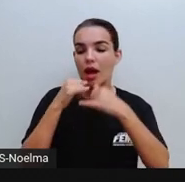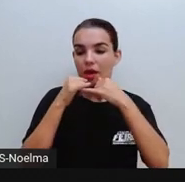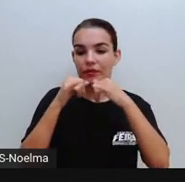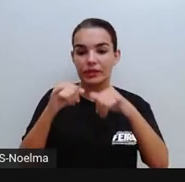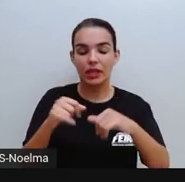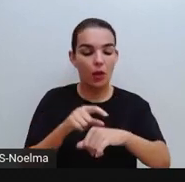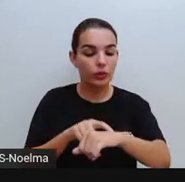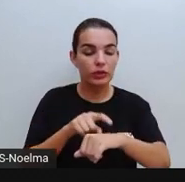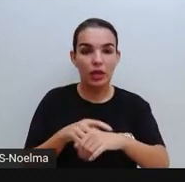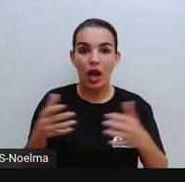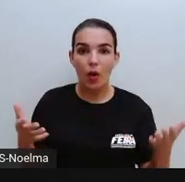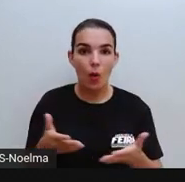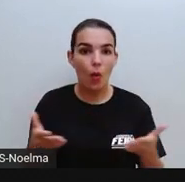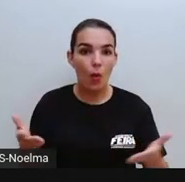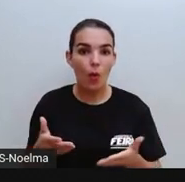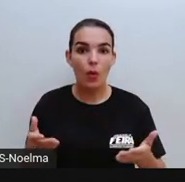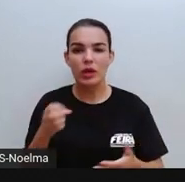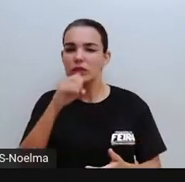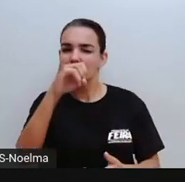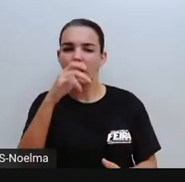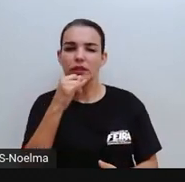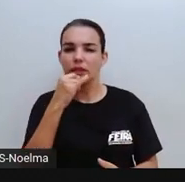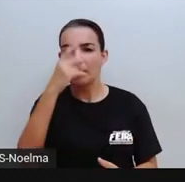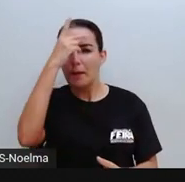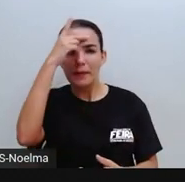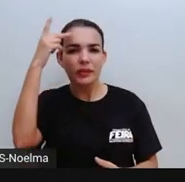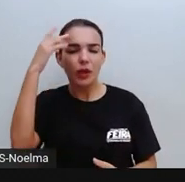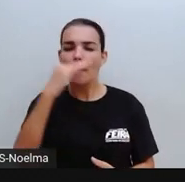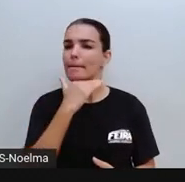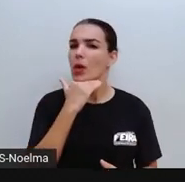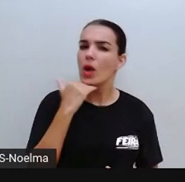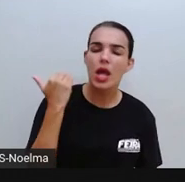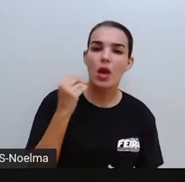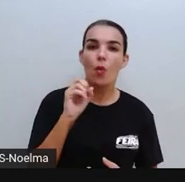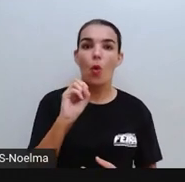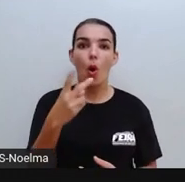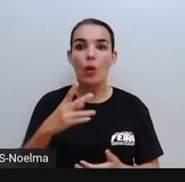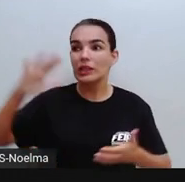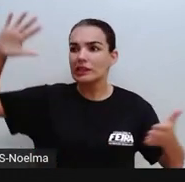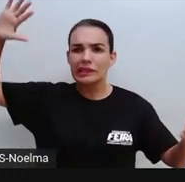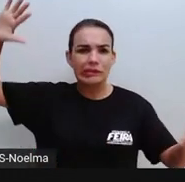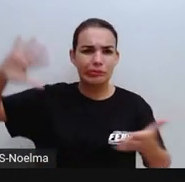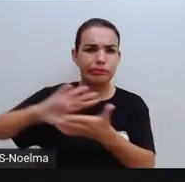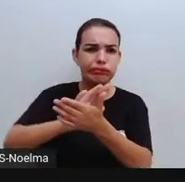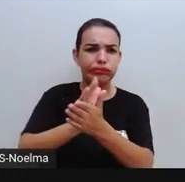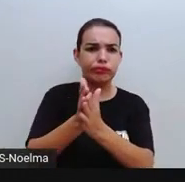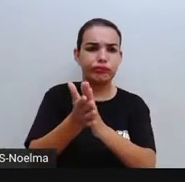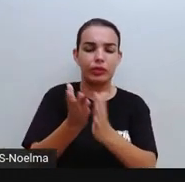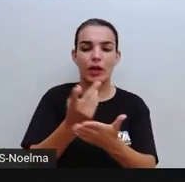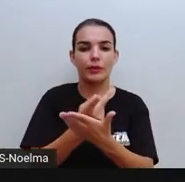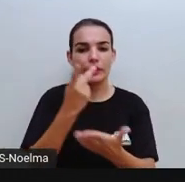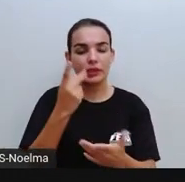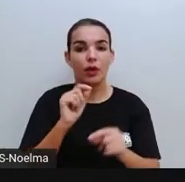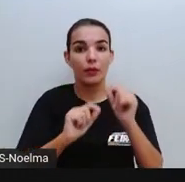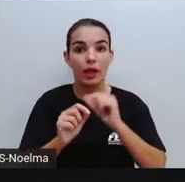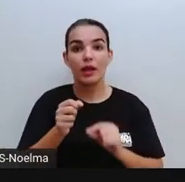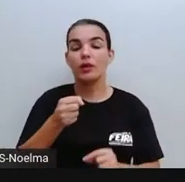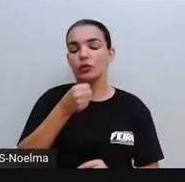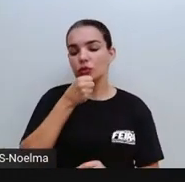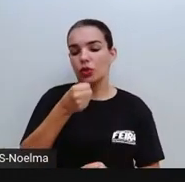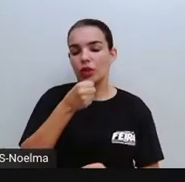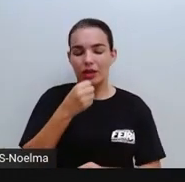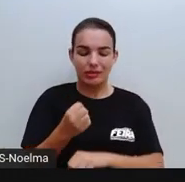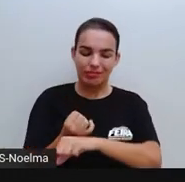que aconteceu de de alguém que faleceu de alguma tragédia que aconteceu e o jornalista chora né se